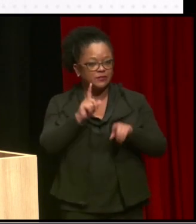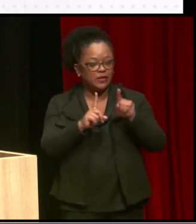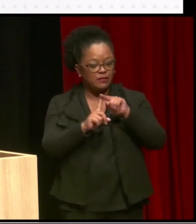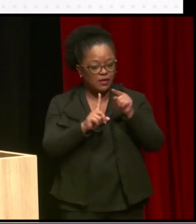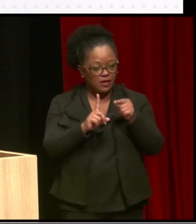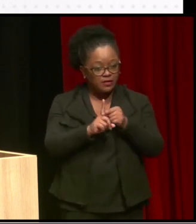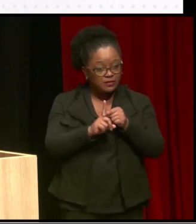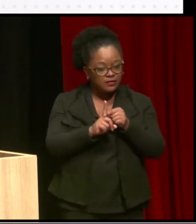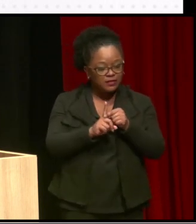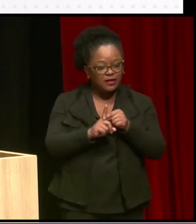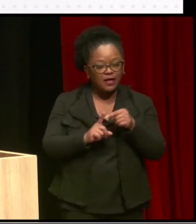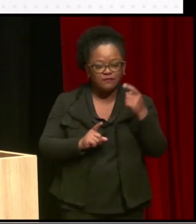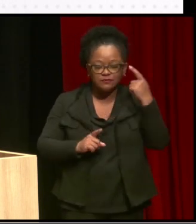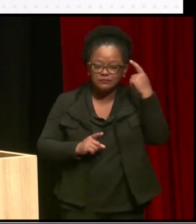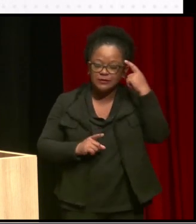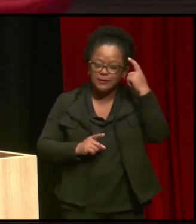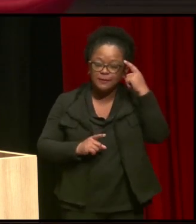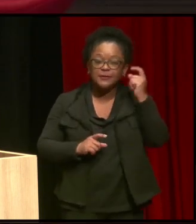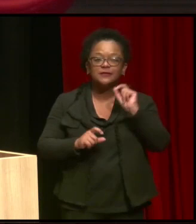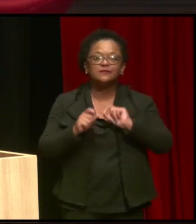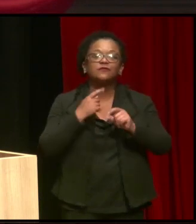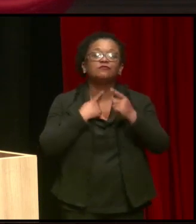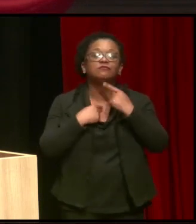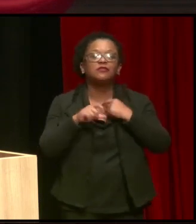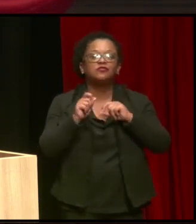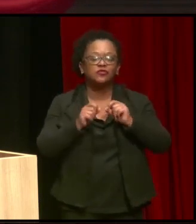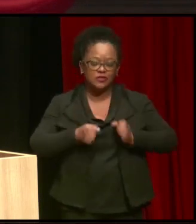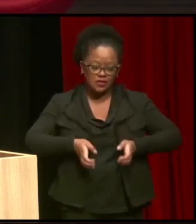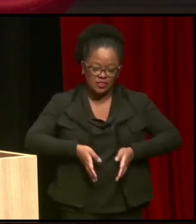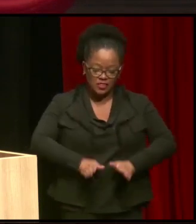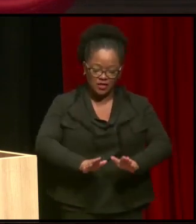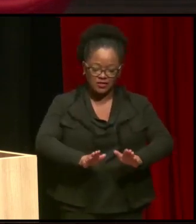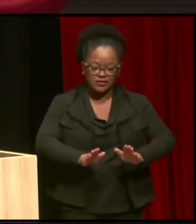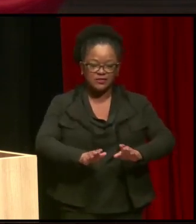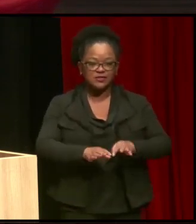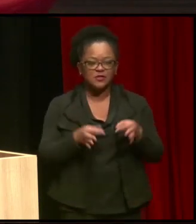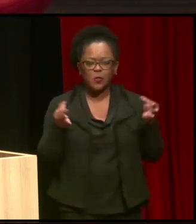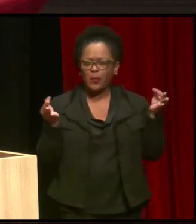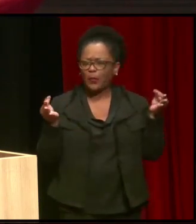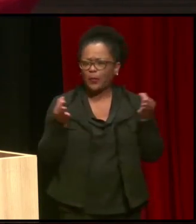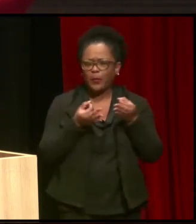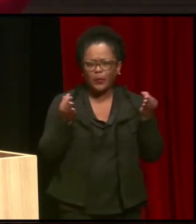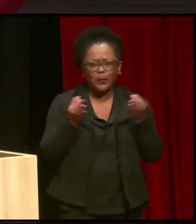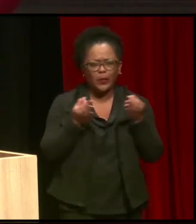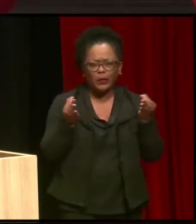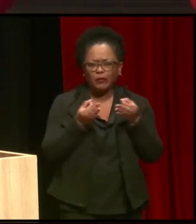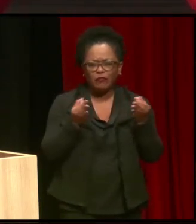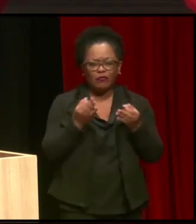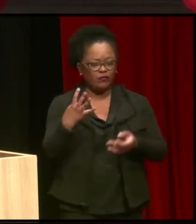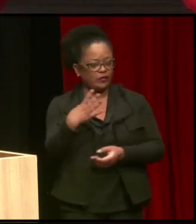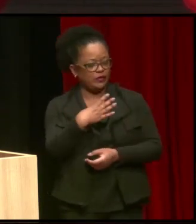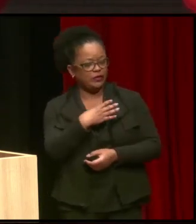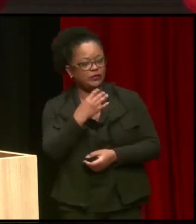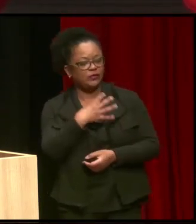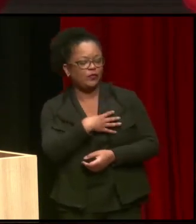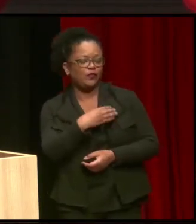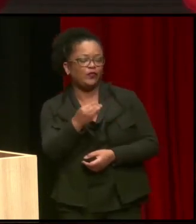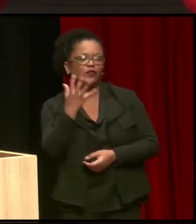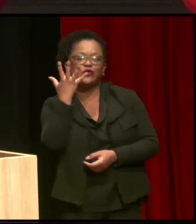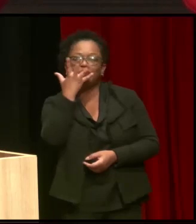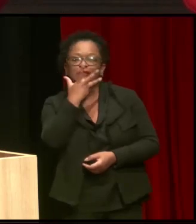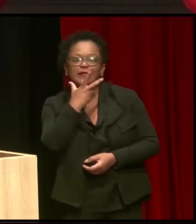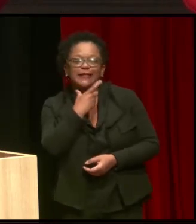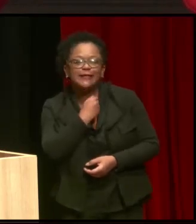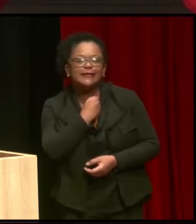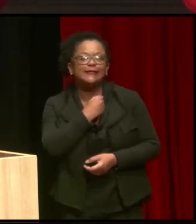quê? De ter um bebê perfeito. Não é isso? Esse é o sonho, bebê lindo, de olhos azuis, mas eu não tenho olho azul, mas é bonito e tal,